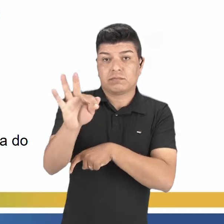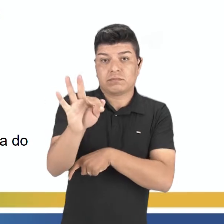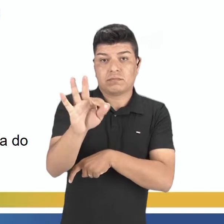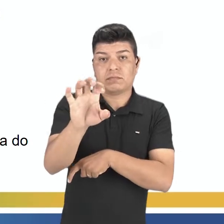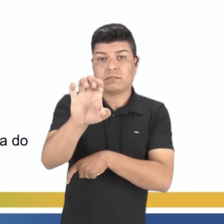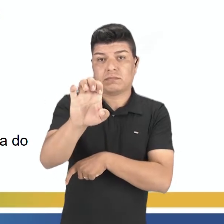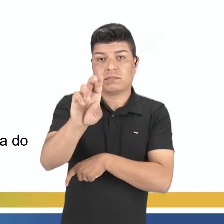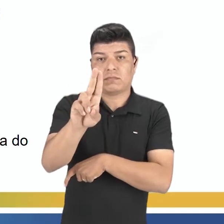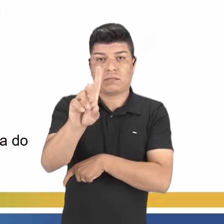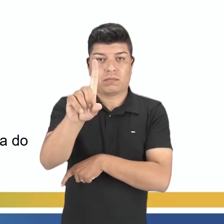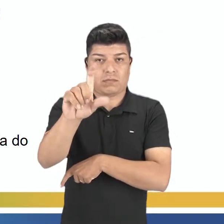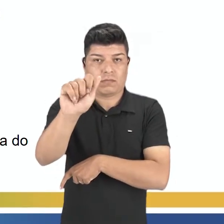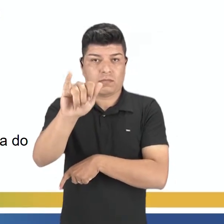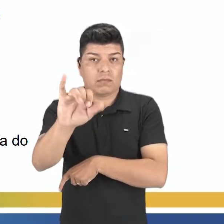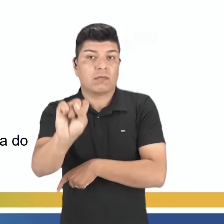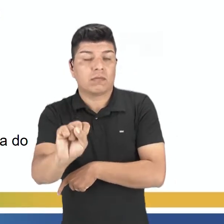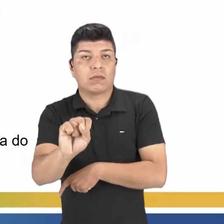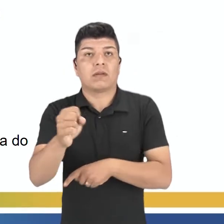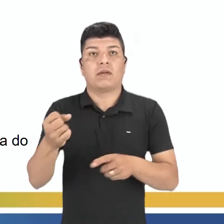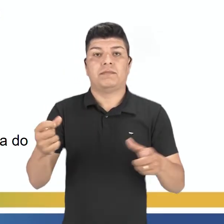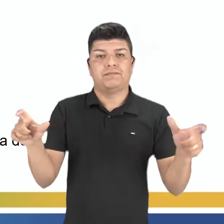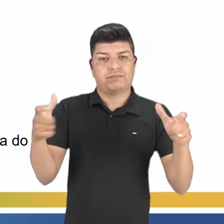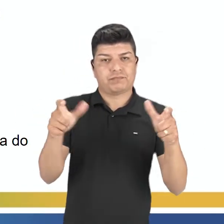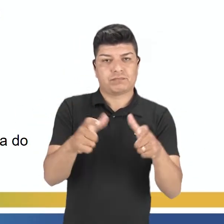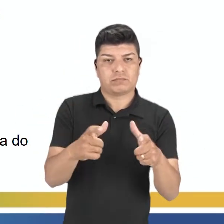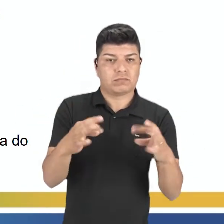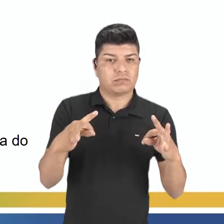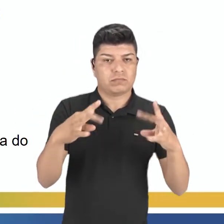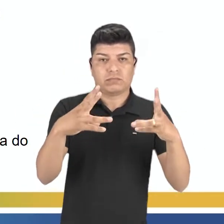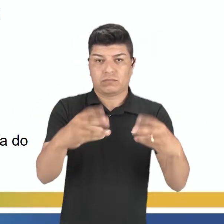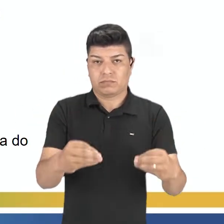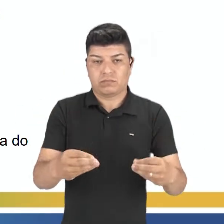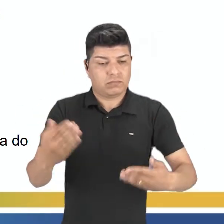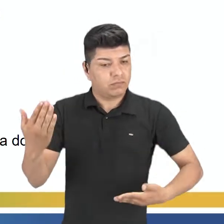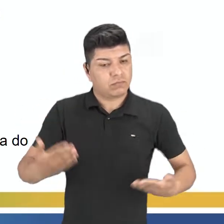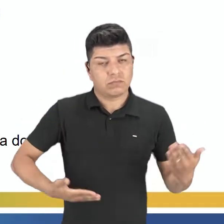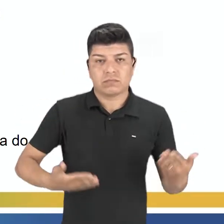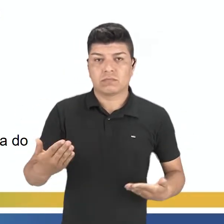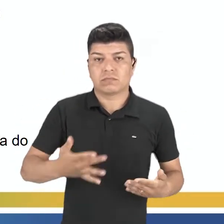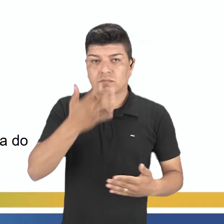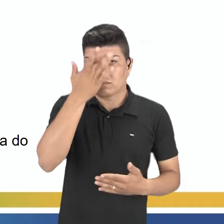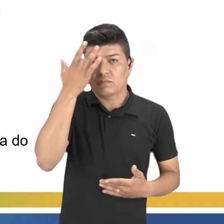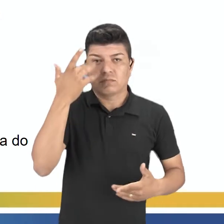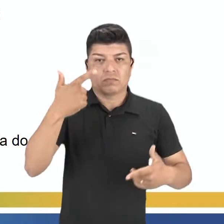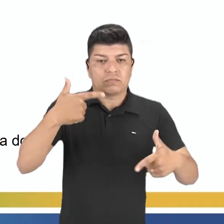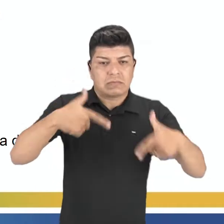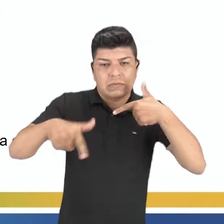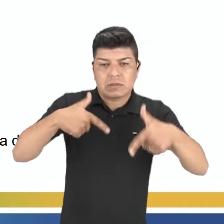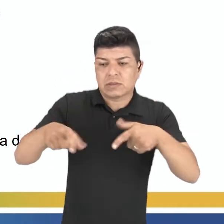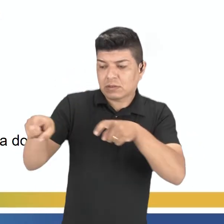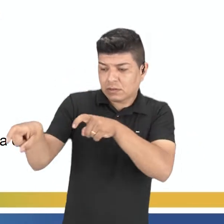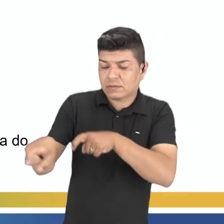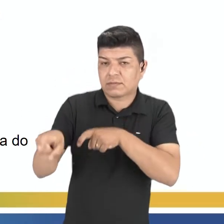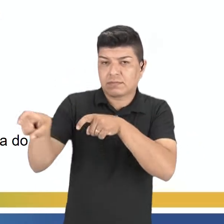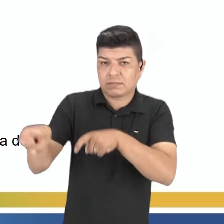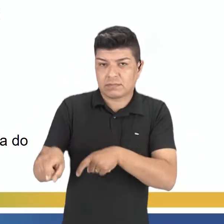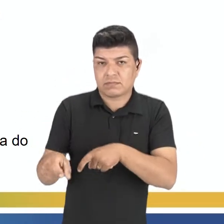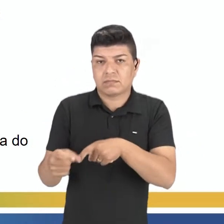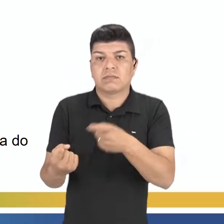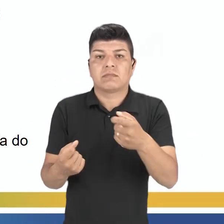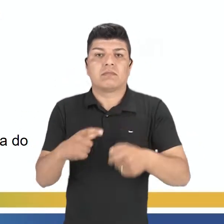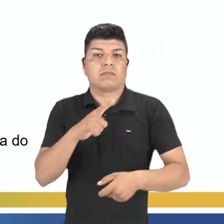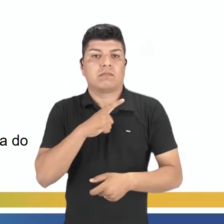feudais, reduzido capitalismo agrário, ou seja, era tudo baseado na servidão, as pessoas trabalhando no campo para gerar algum tipo de